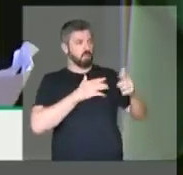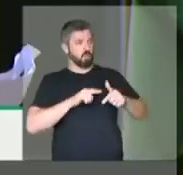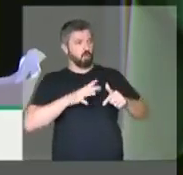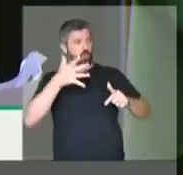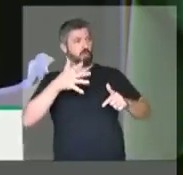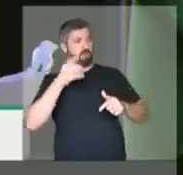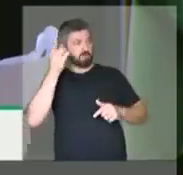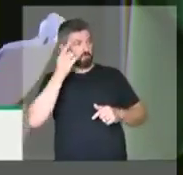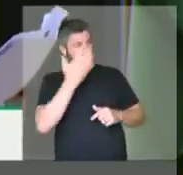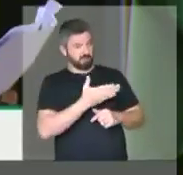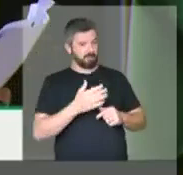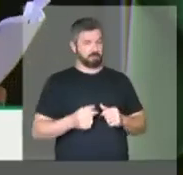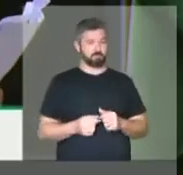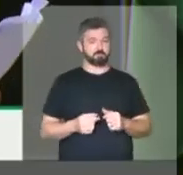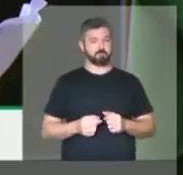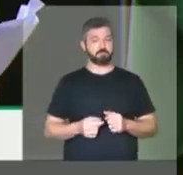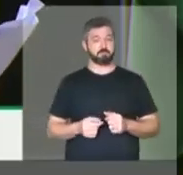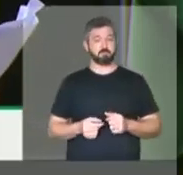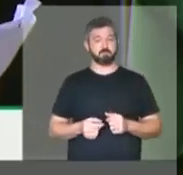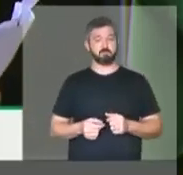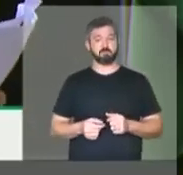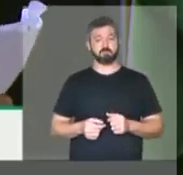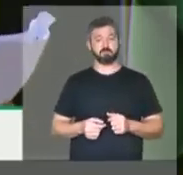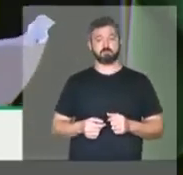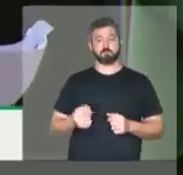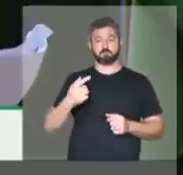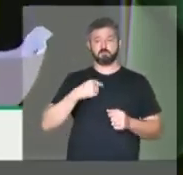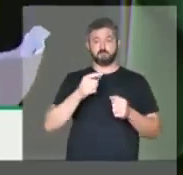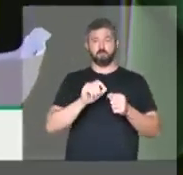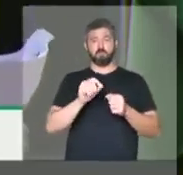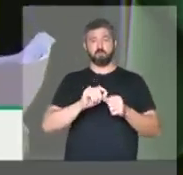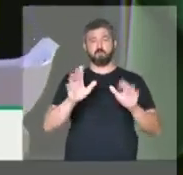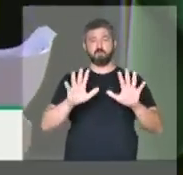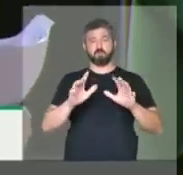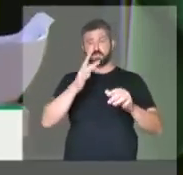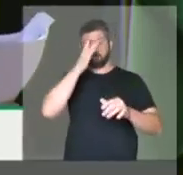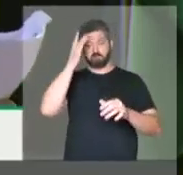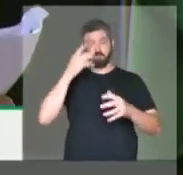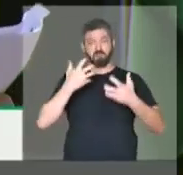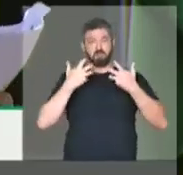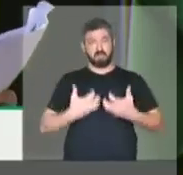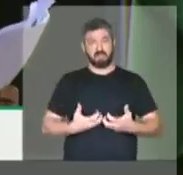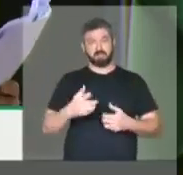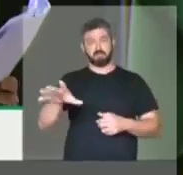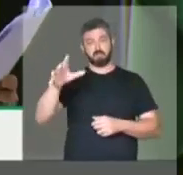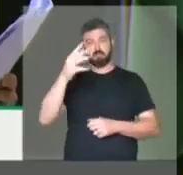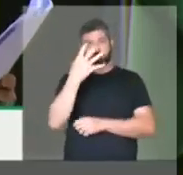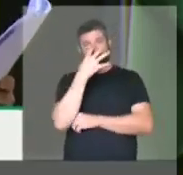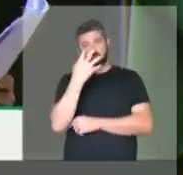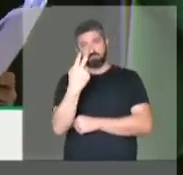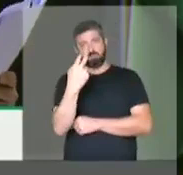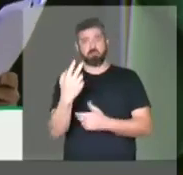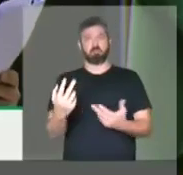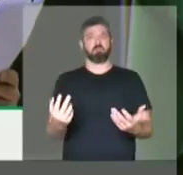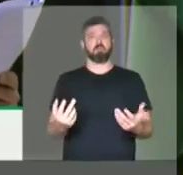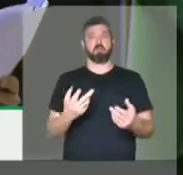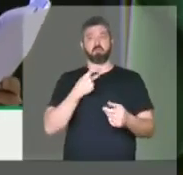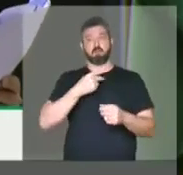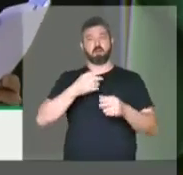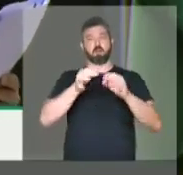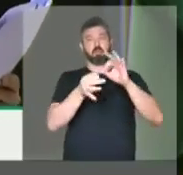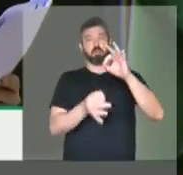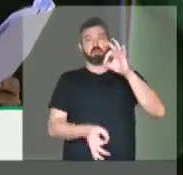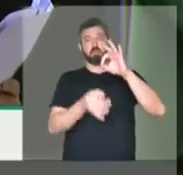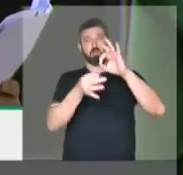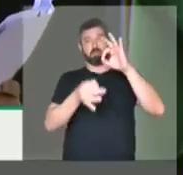combativa deputada federal, eu não vou mais causar enfado aos que me ouvem, codificando aqui de forma